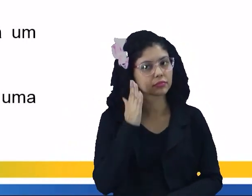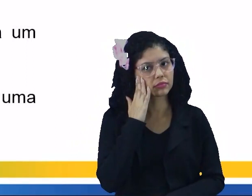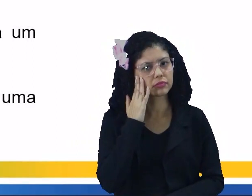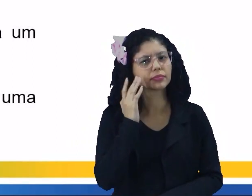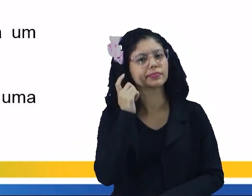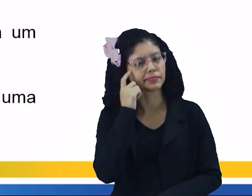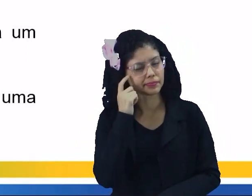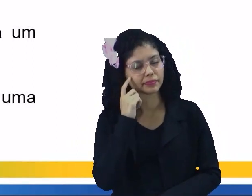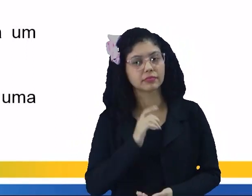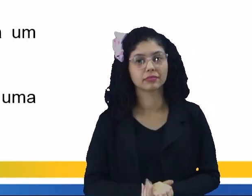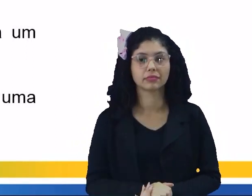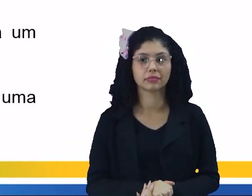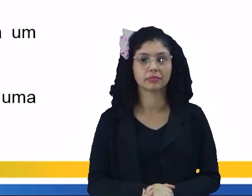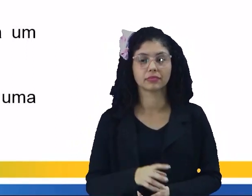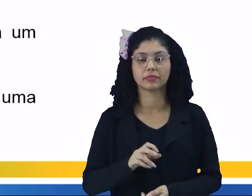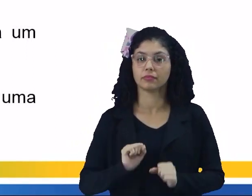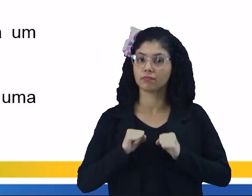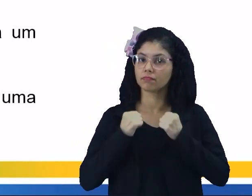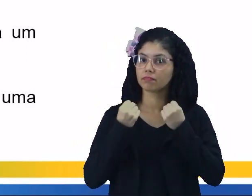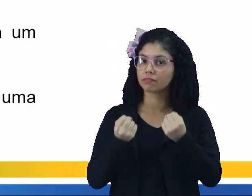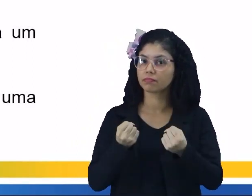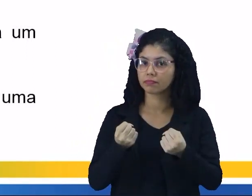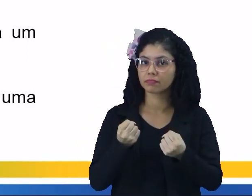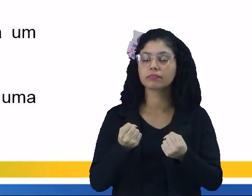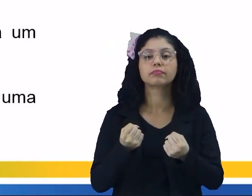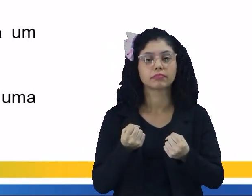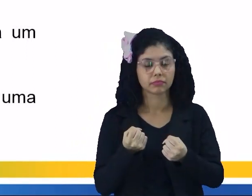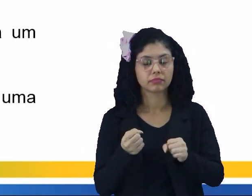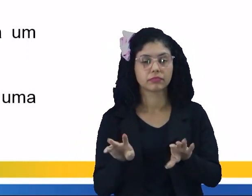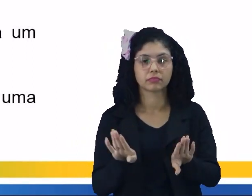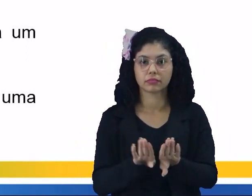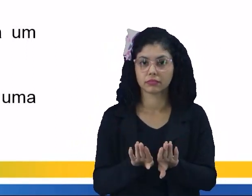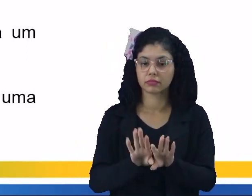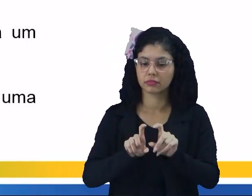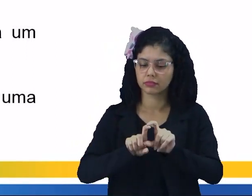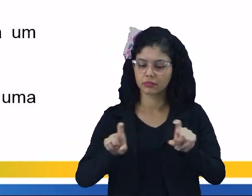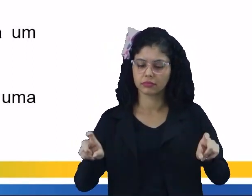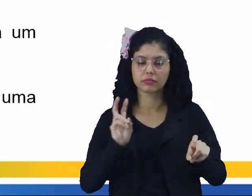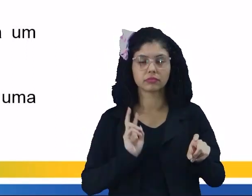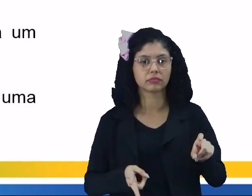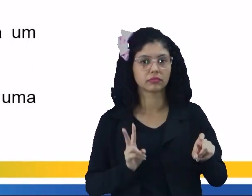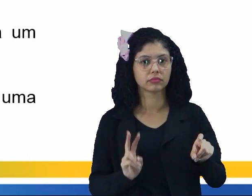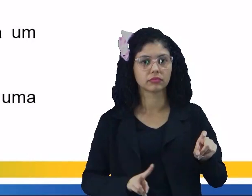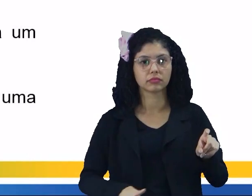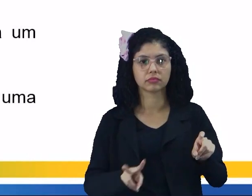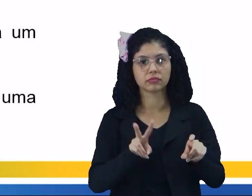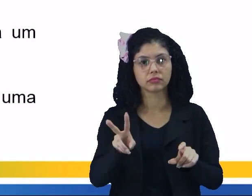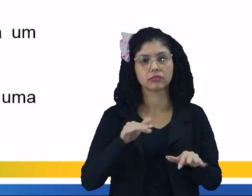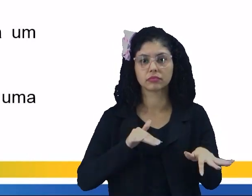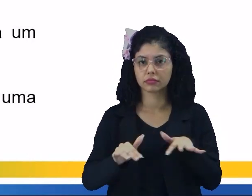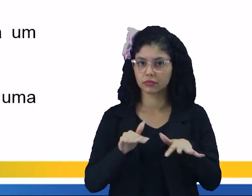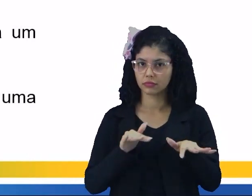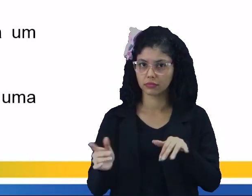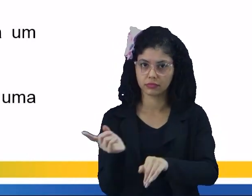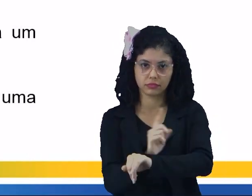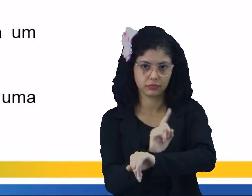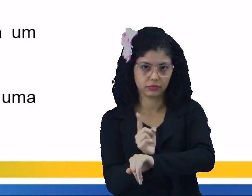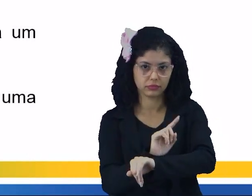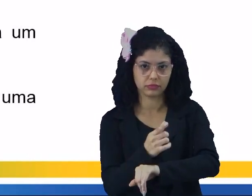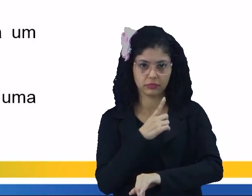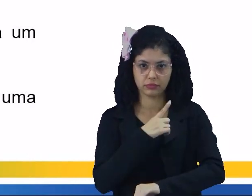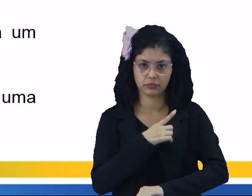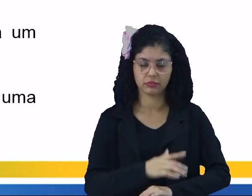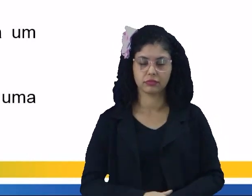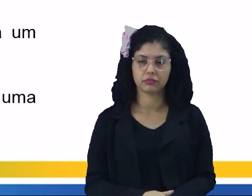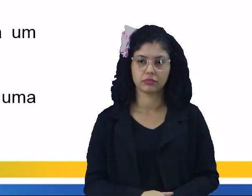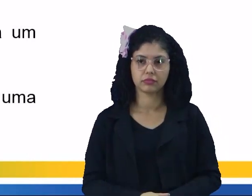parar e pensar nessa daqui. A força-peso da régua tem valor constante, o que gera um movimento